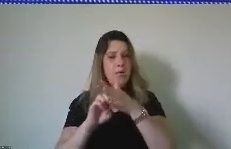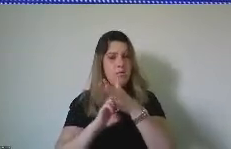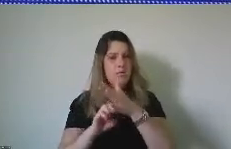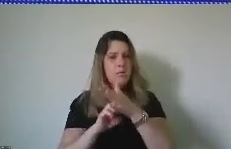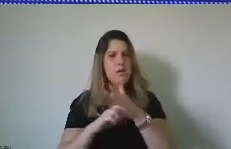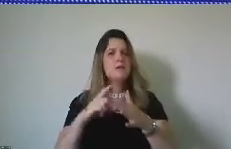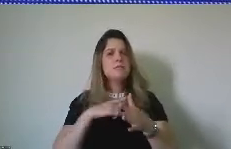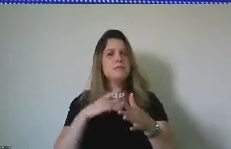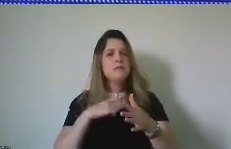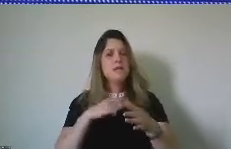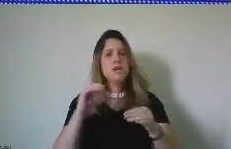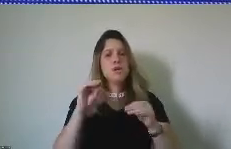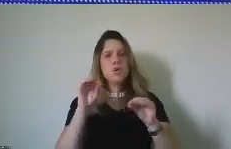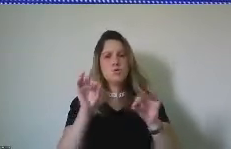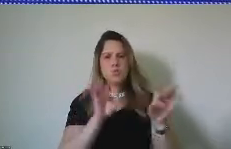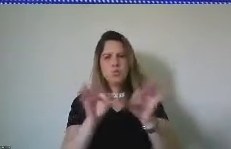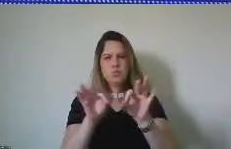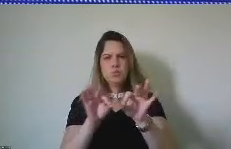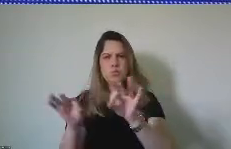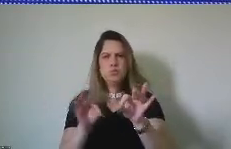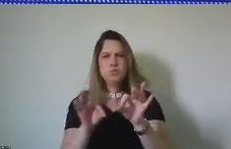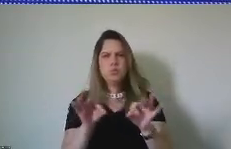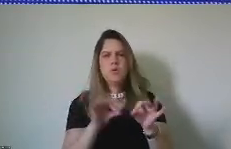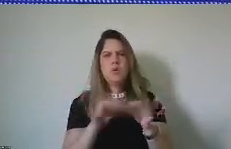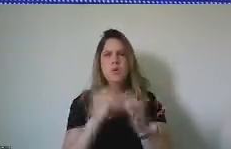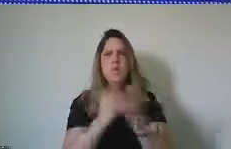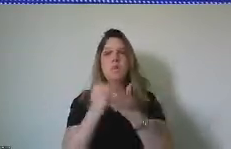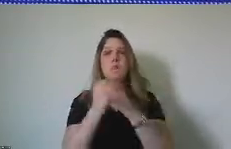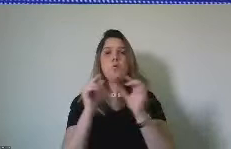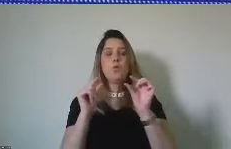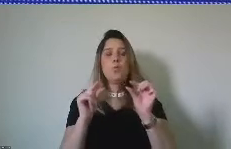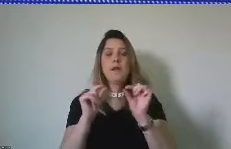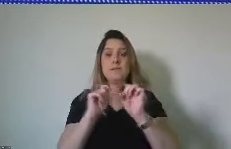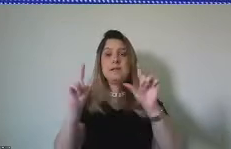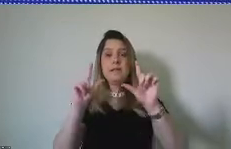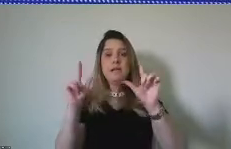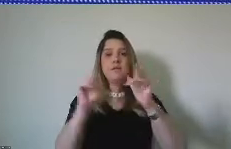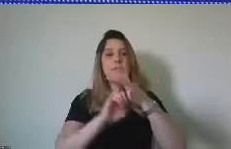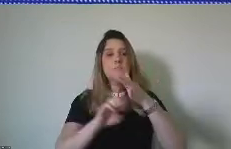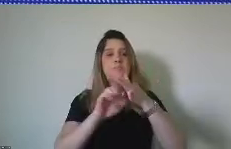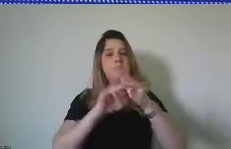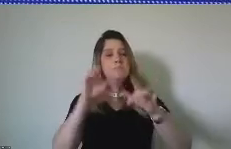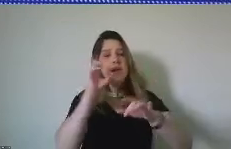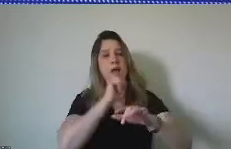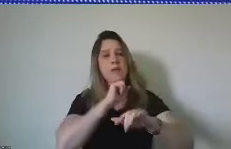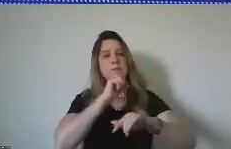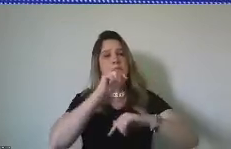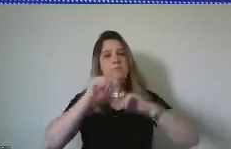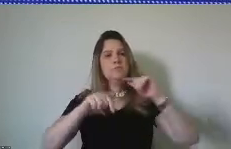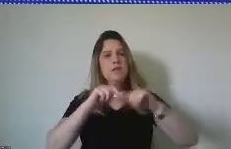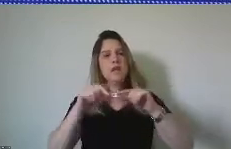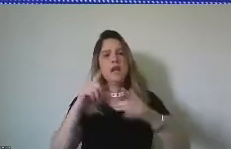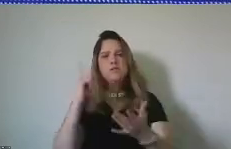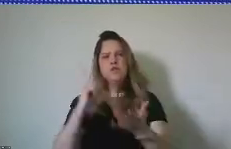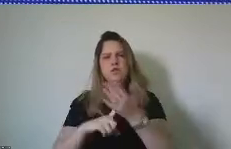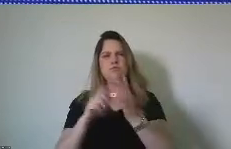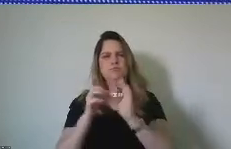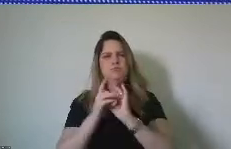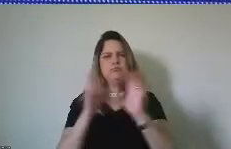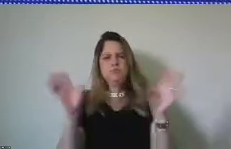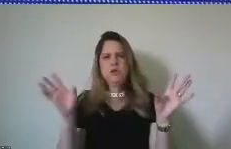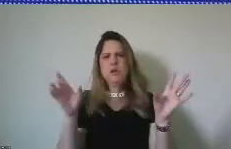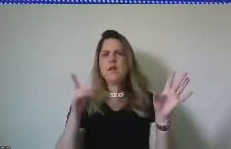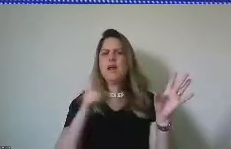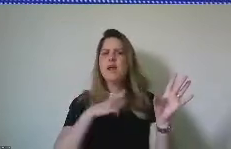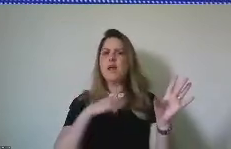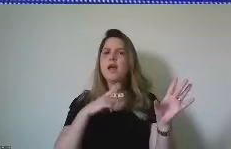atualização desse banco e preço muito mais se alinhar com o mercado muito mais rápido né a última atualização foi feita em 2018 então